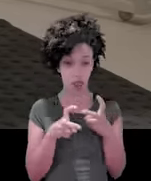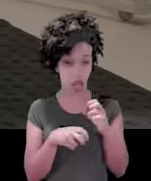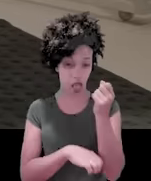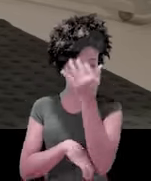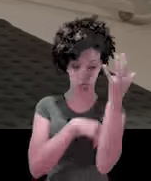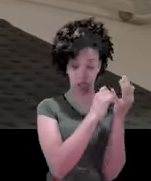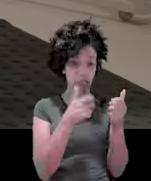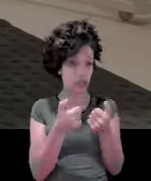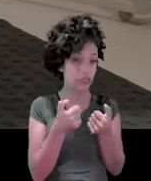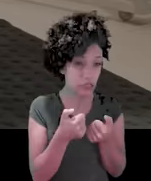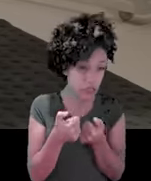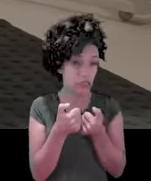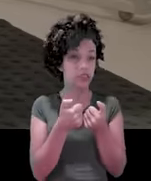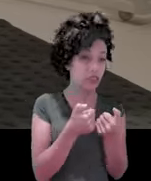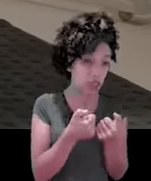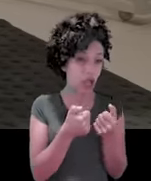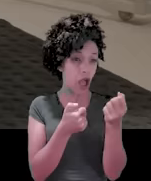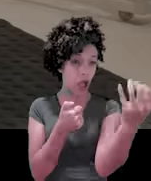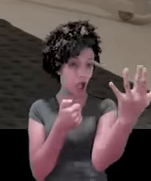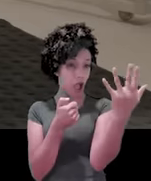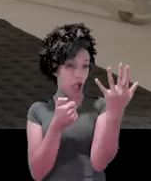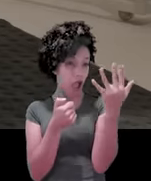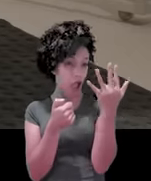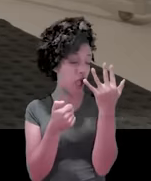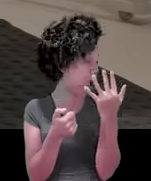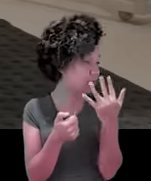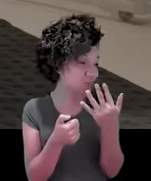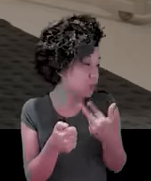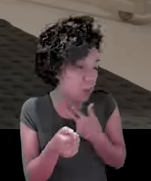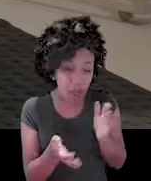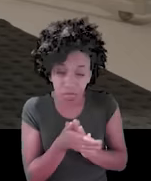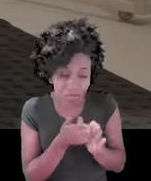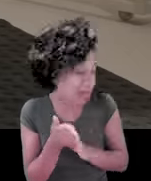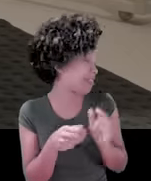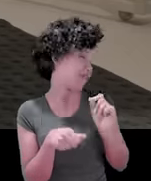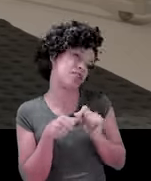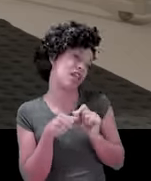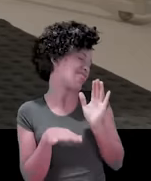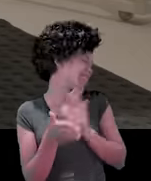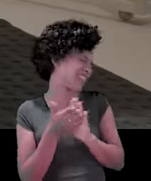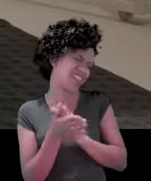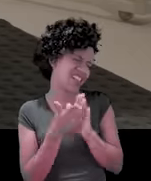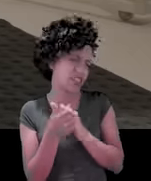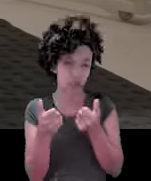as árvores chegando e você não tem nada cê pode fazer nada nada nada nada nada eu tinha uma hora que eu olhei para o lado e ele era um vale no meio